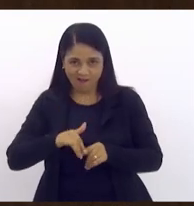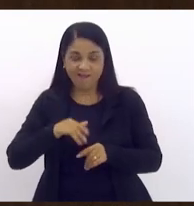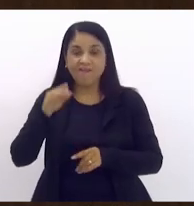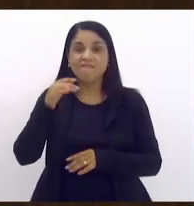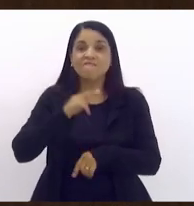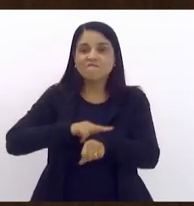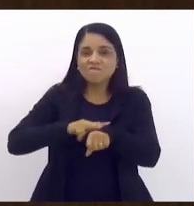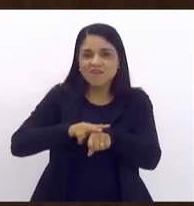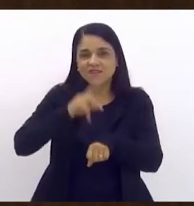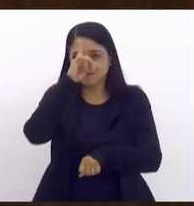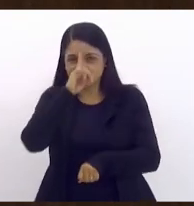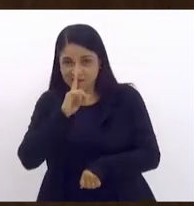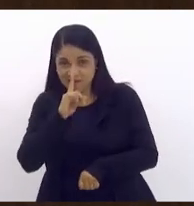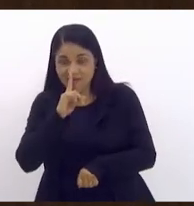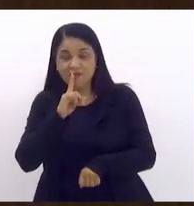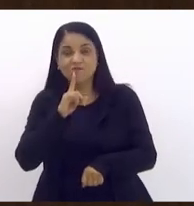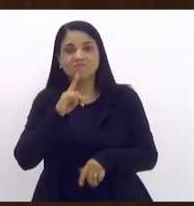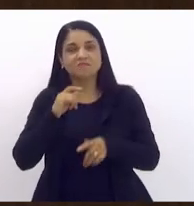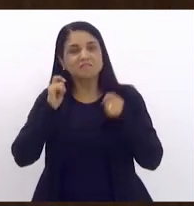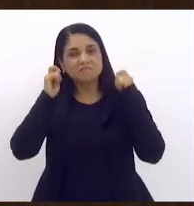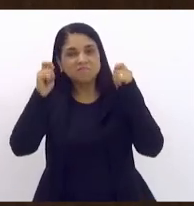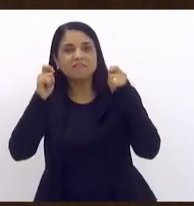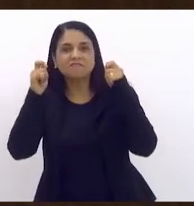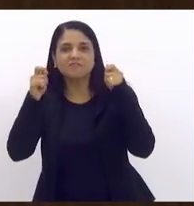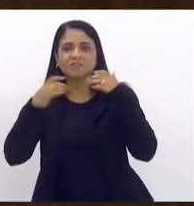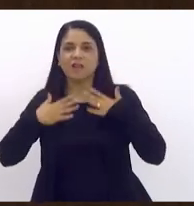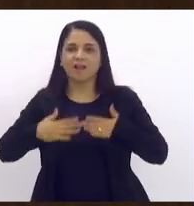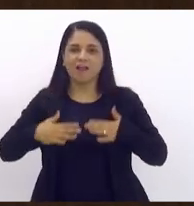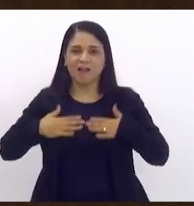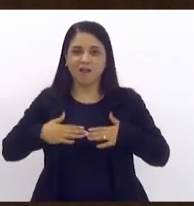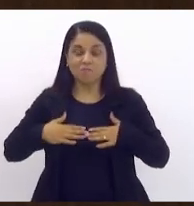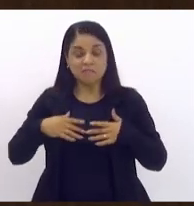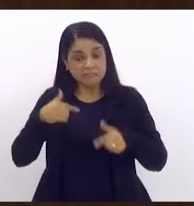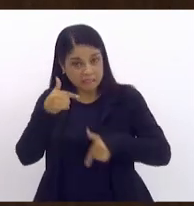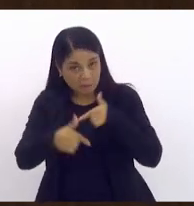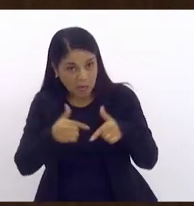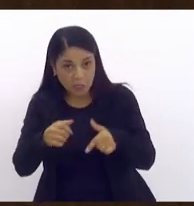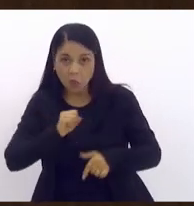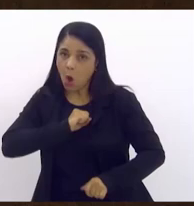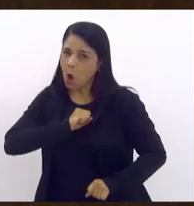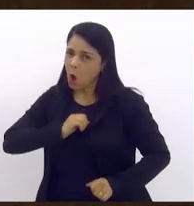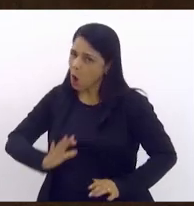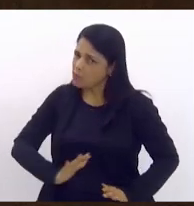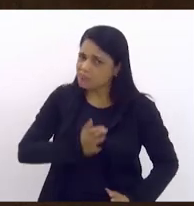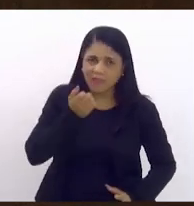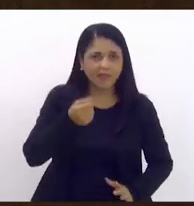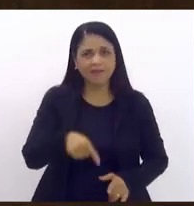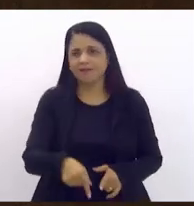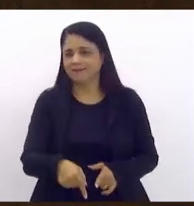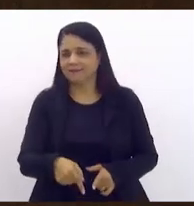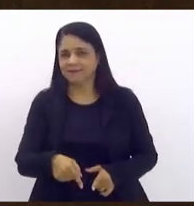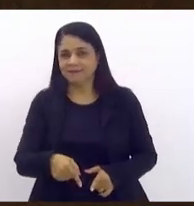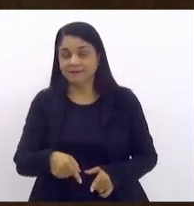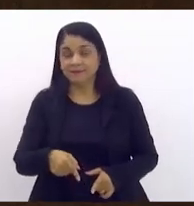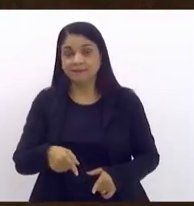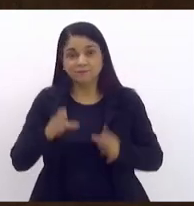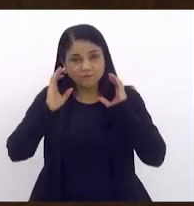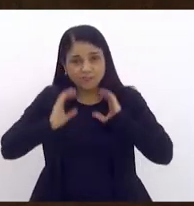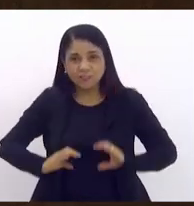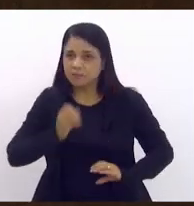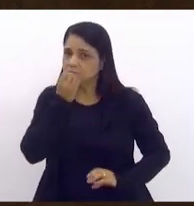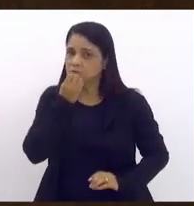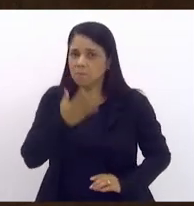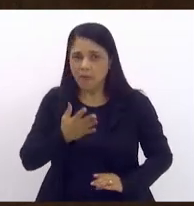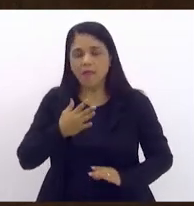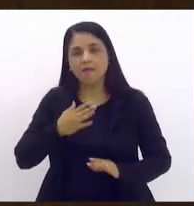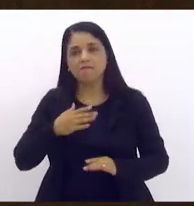manifestar pacificamente. Se estiver trabalhando, eles odeiam, tá? E se for um cidadão de bem. Uma